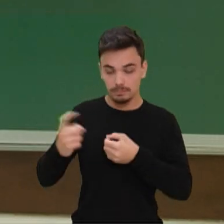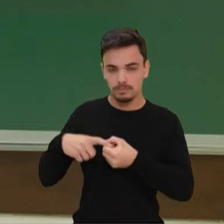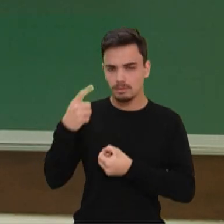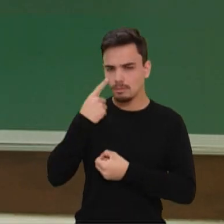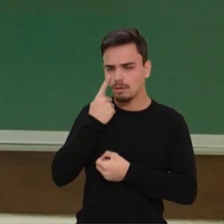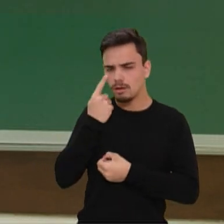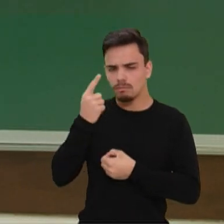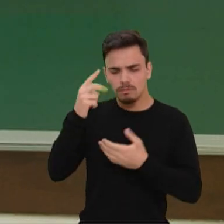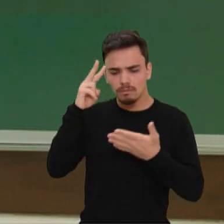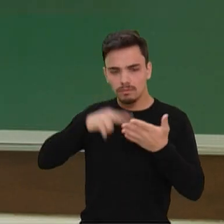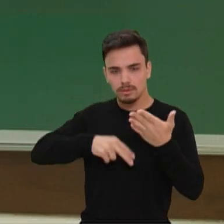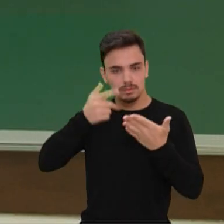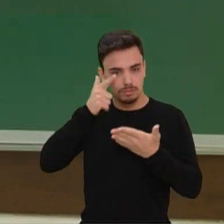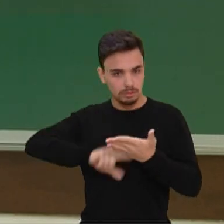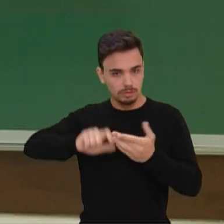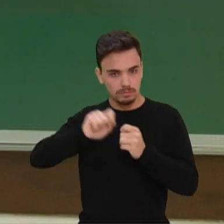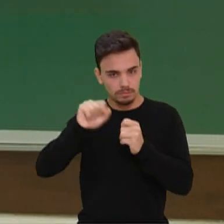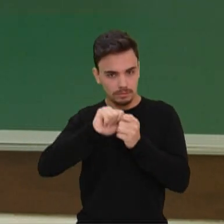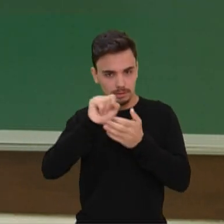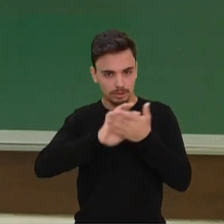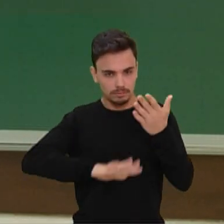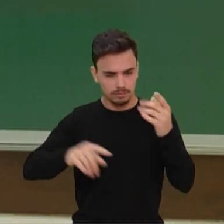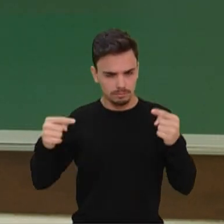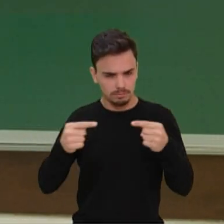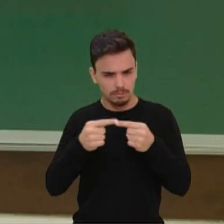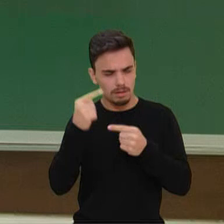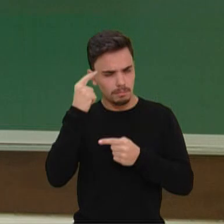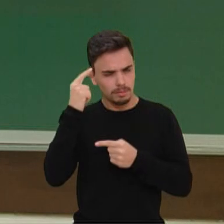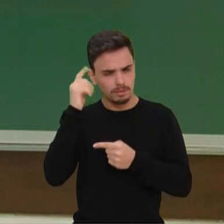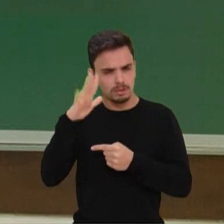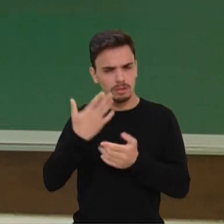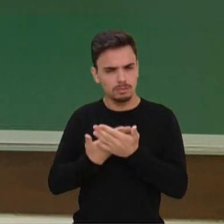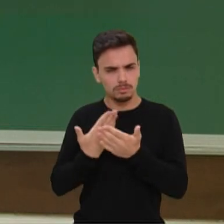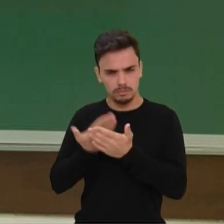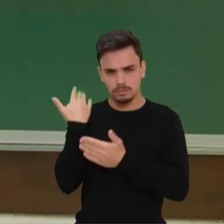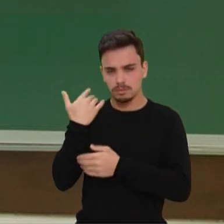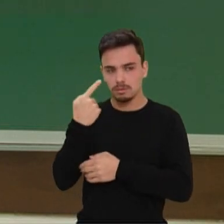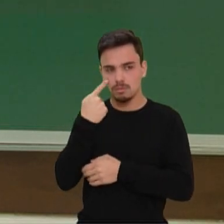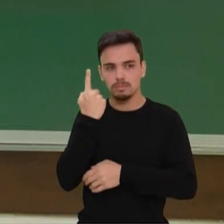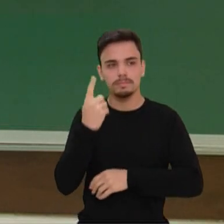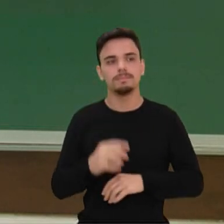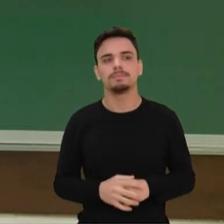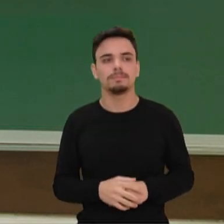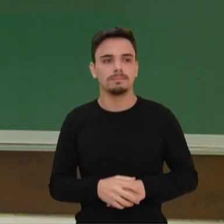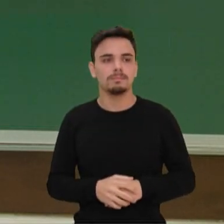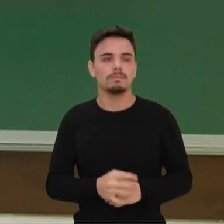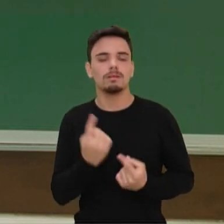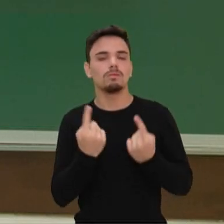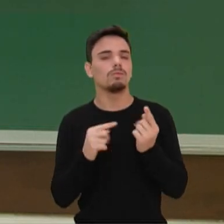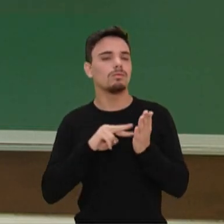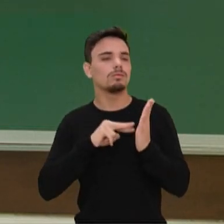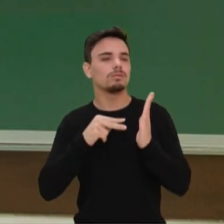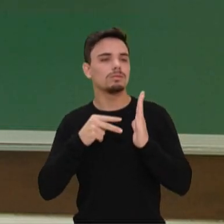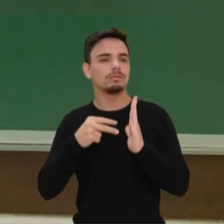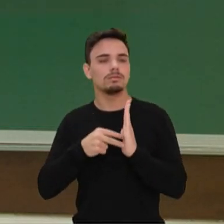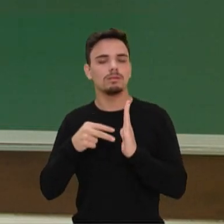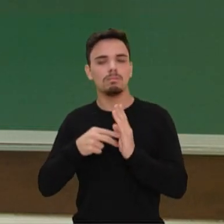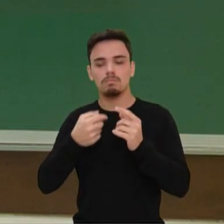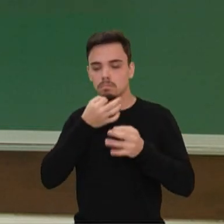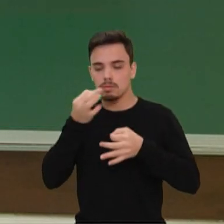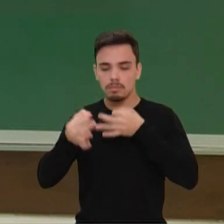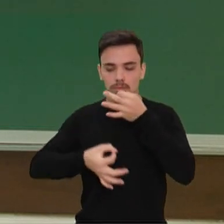Voltamos? Vamos ver se você conseguiu fazer essa síntese daquilo que a gente já estudou até agora? Então, qual é o sentido da crítica